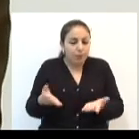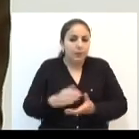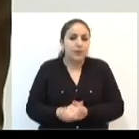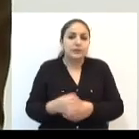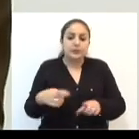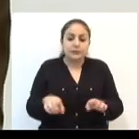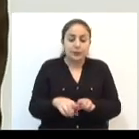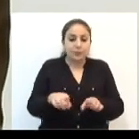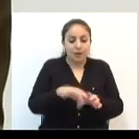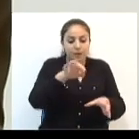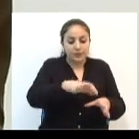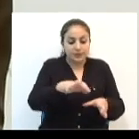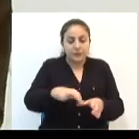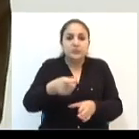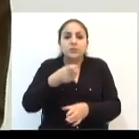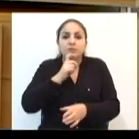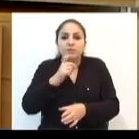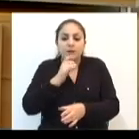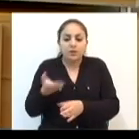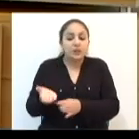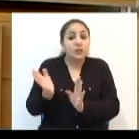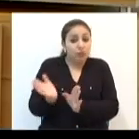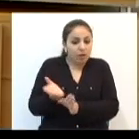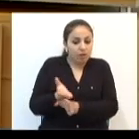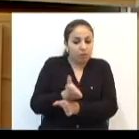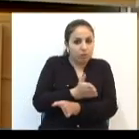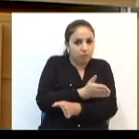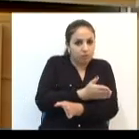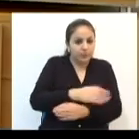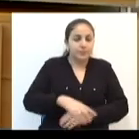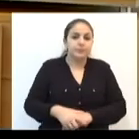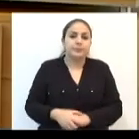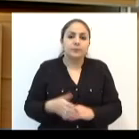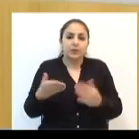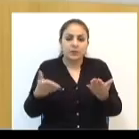as culturas de inverno que acabaram de passar? A